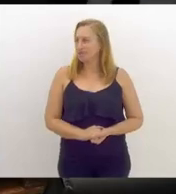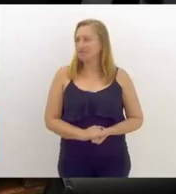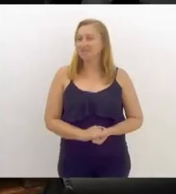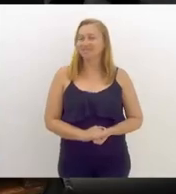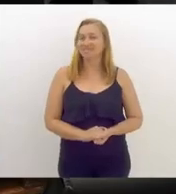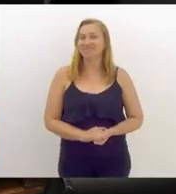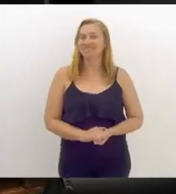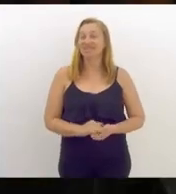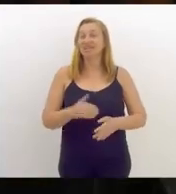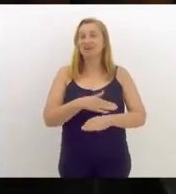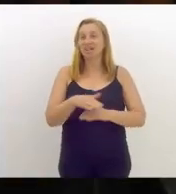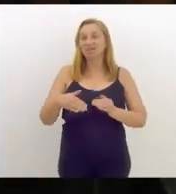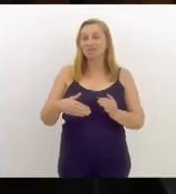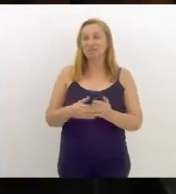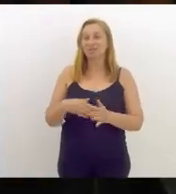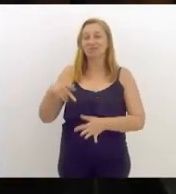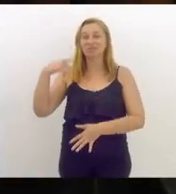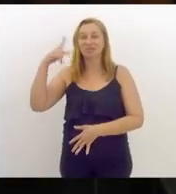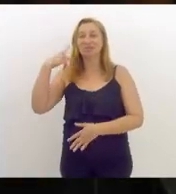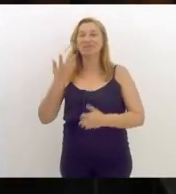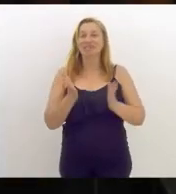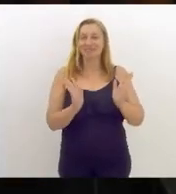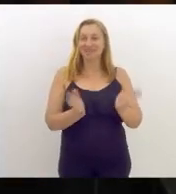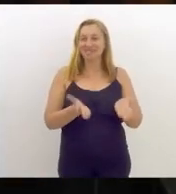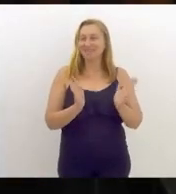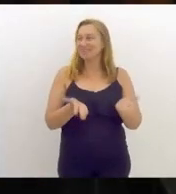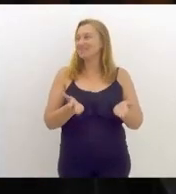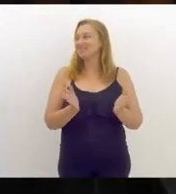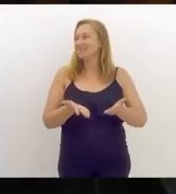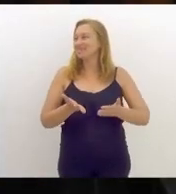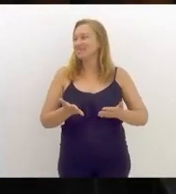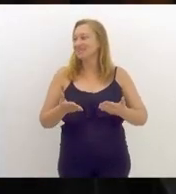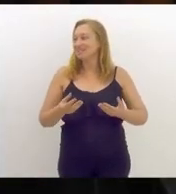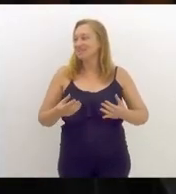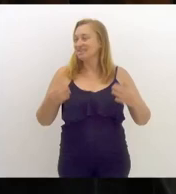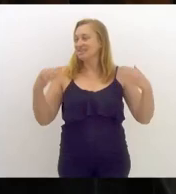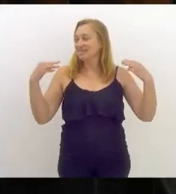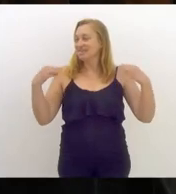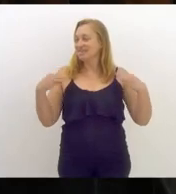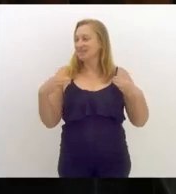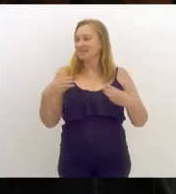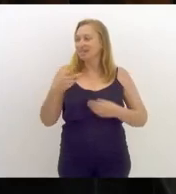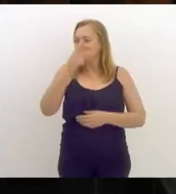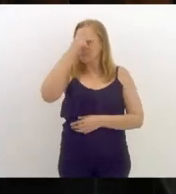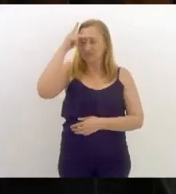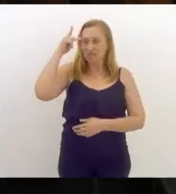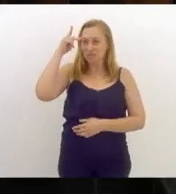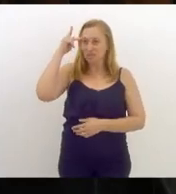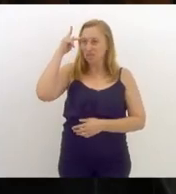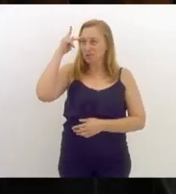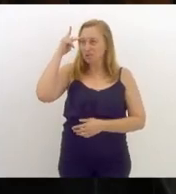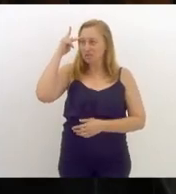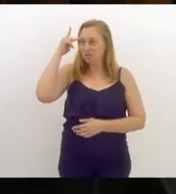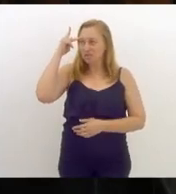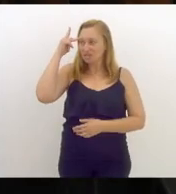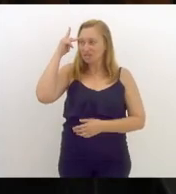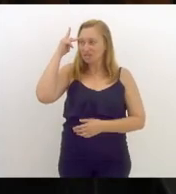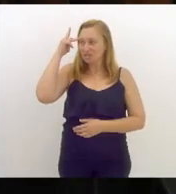parlamentares aqui hoje pessoas que estão na Assembleia assessores jornalistas